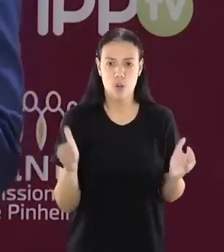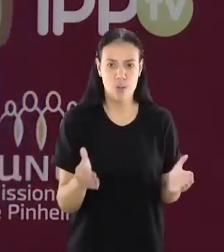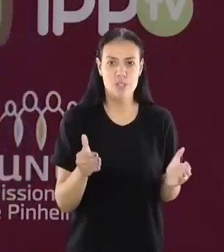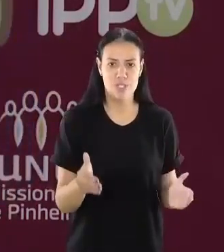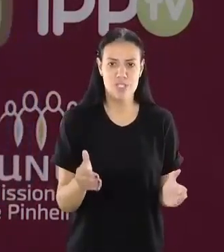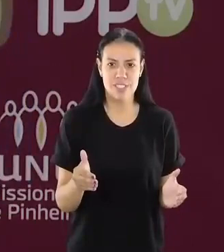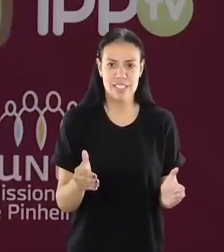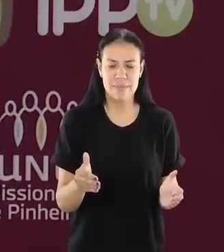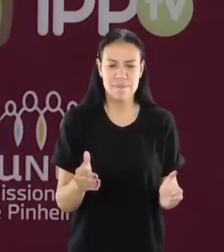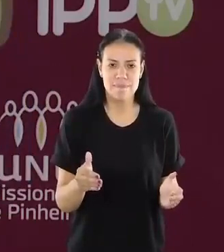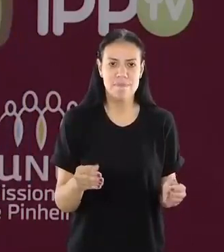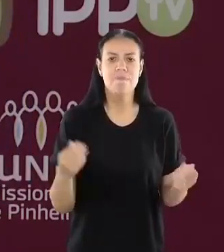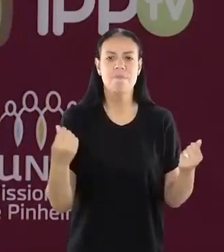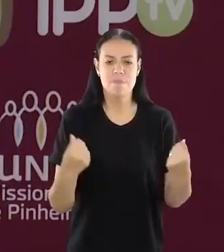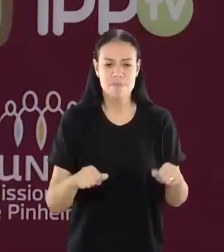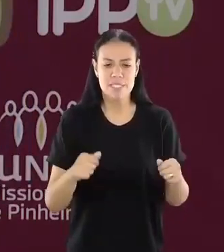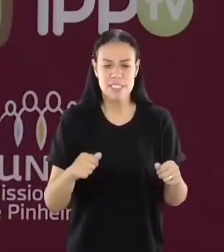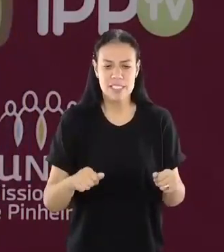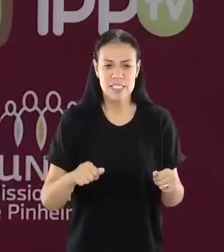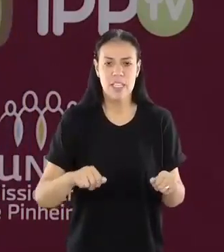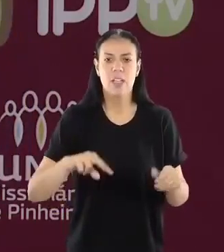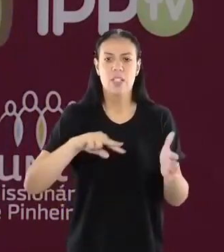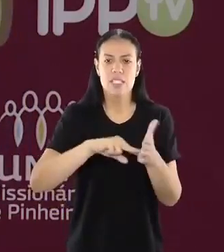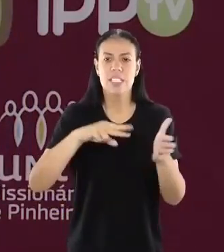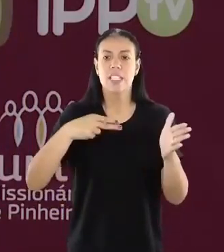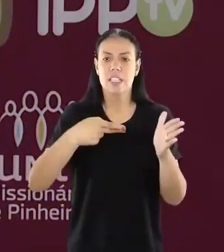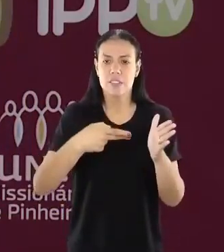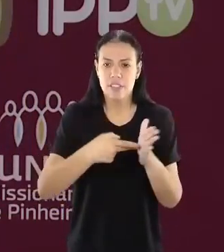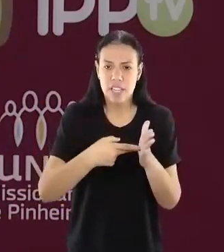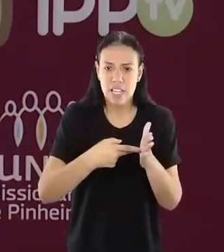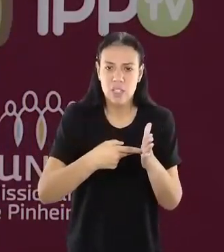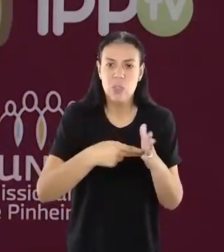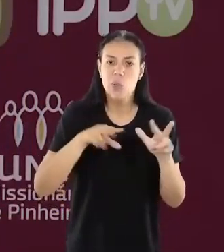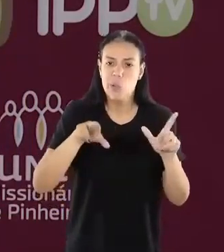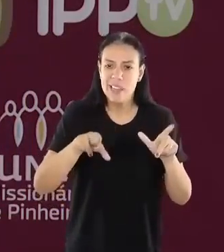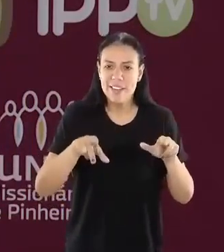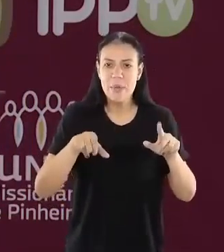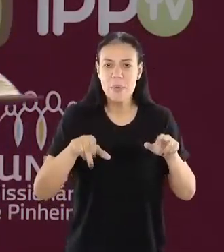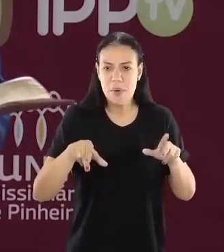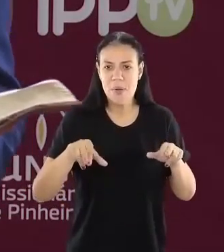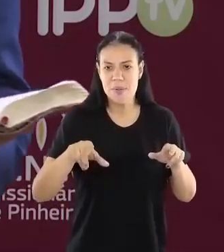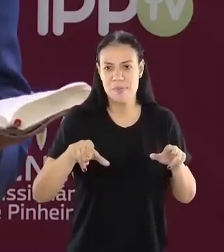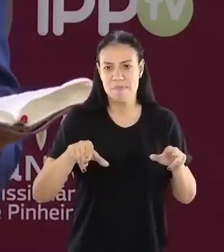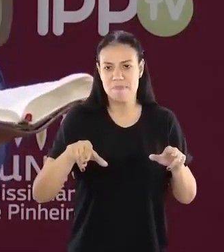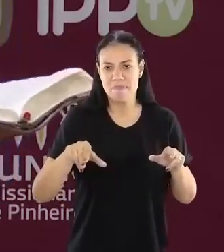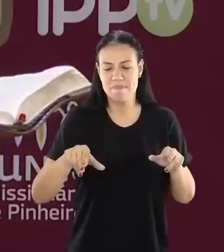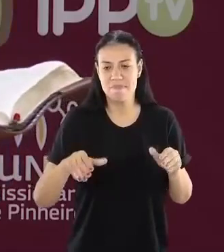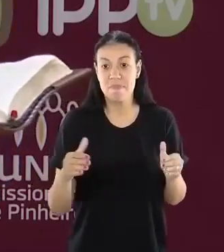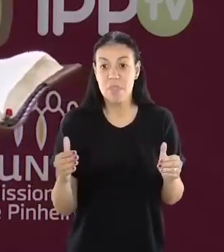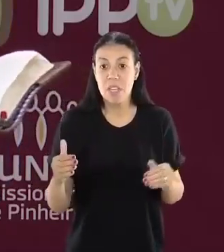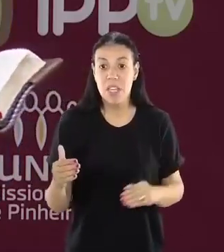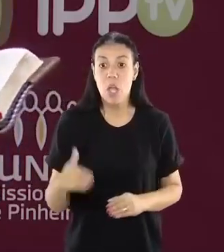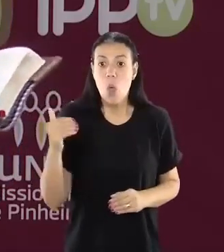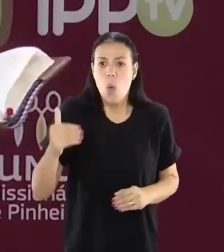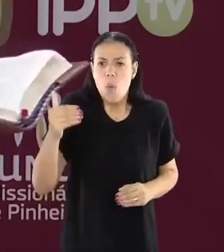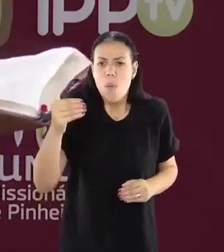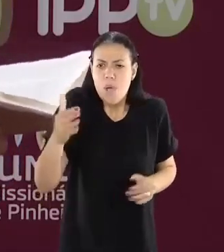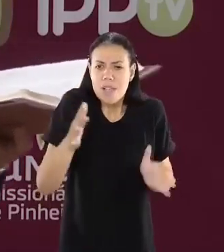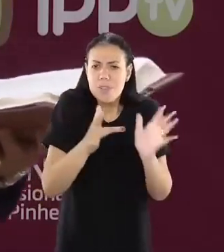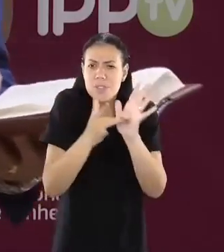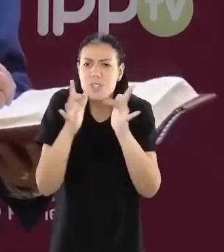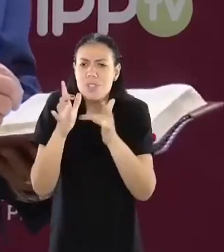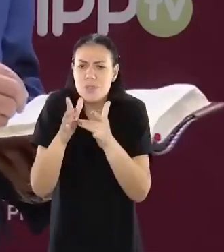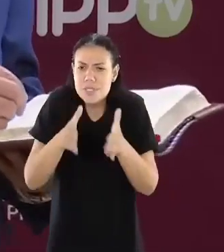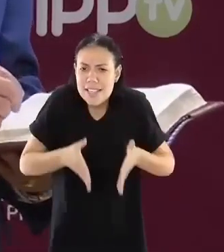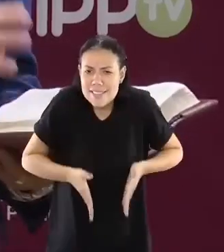tem a mesma reação que teve lá no princípio. Quando Jesus nasceu, conforme Mateus capítulo